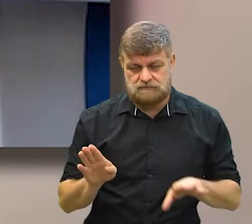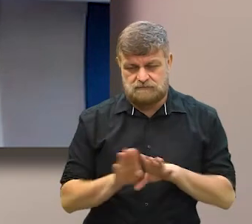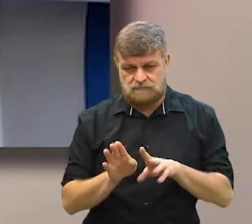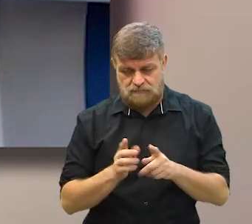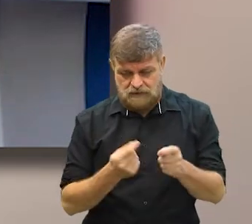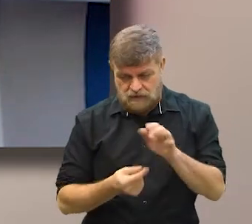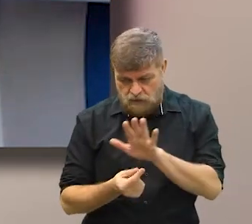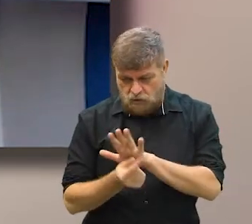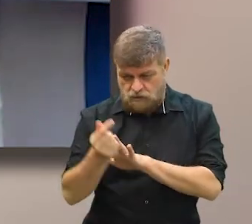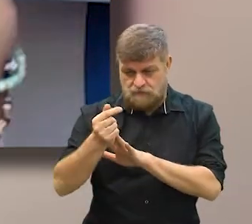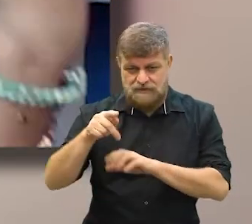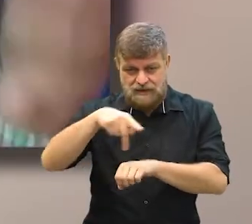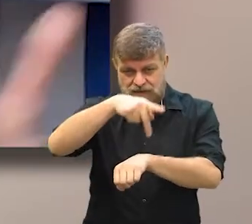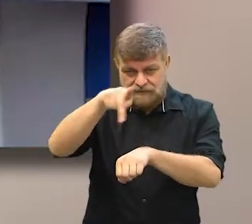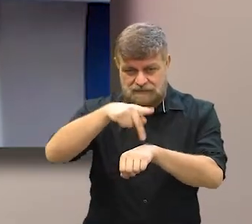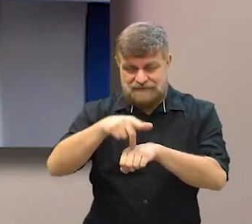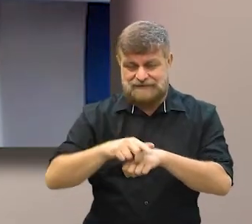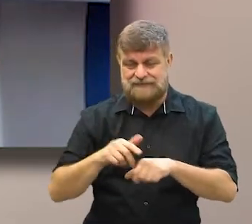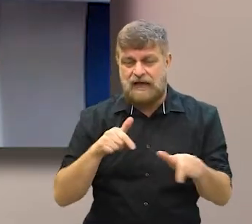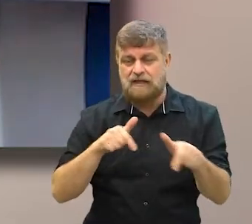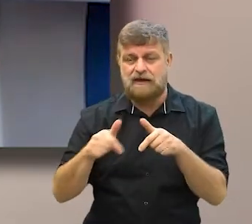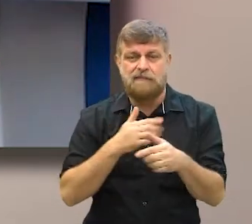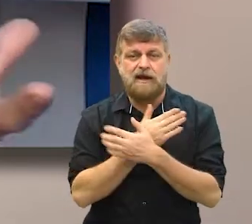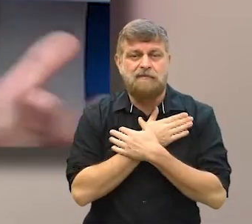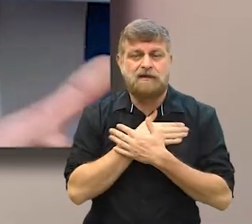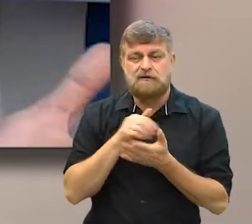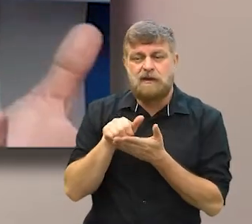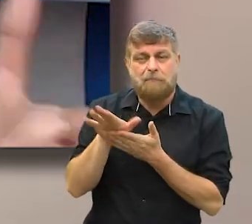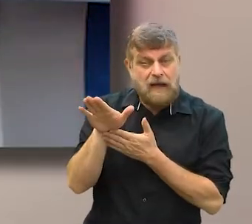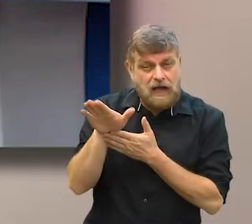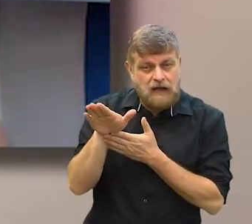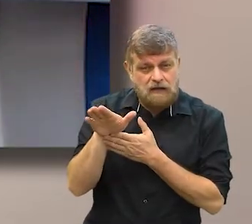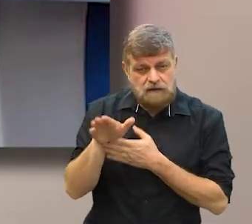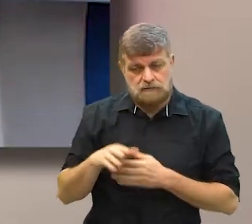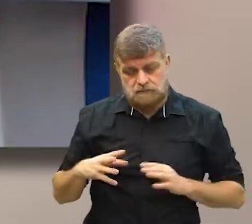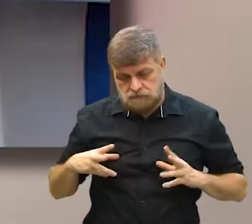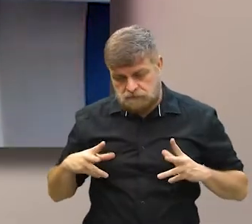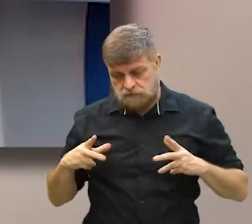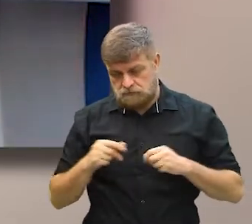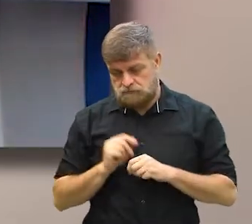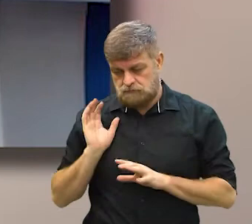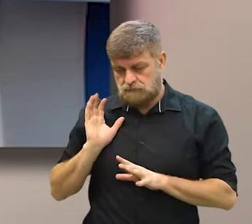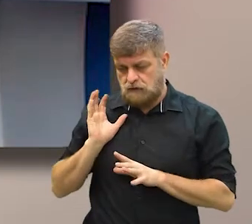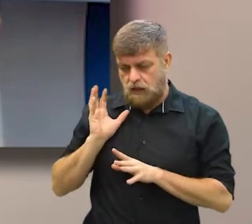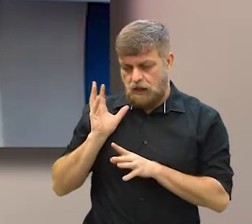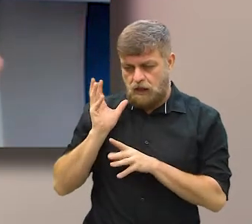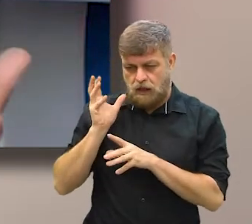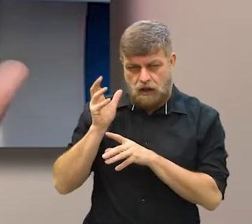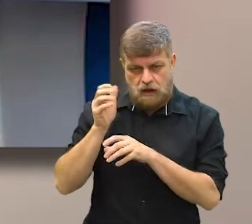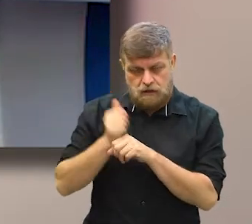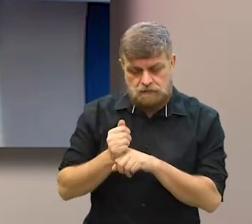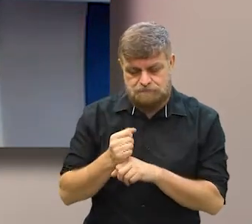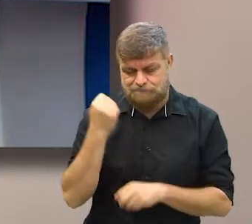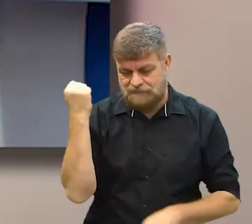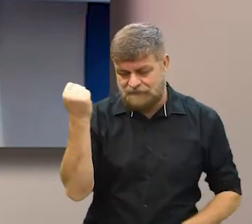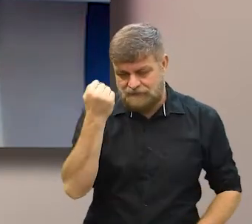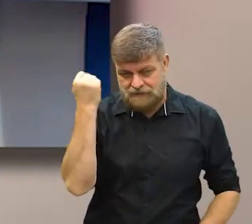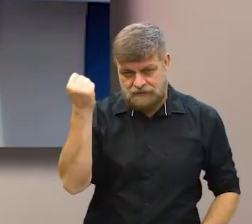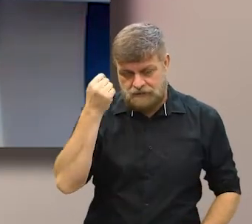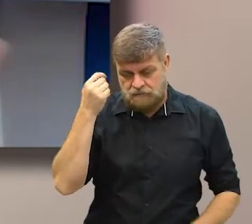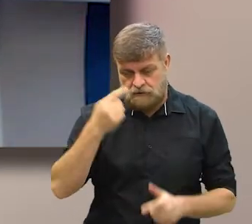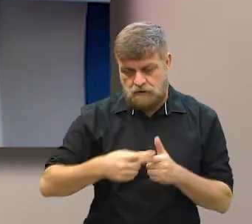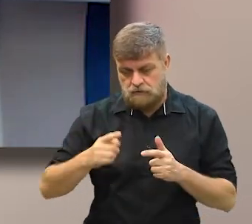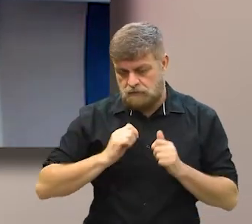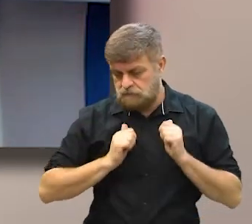econômica do país também, então vem o medo de perder o emprego. E tudo isso só agrava a questão